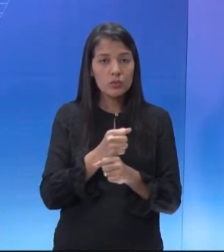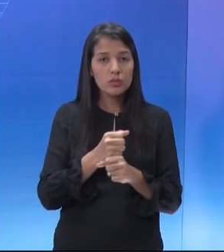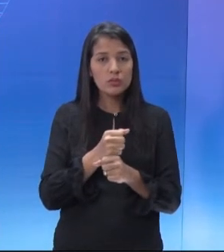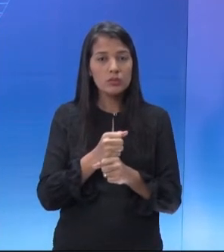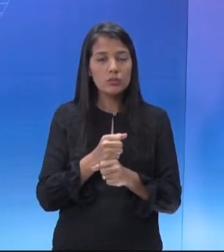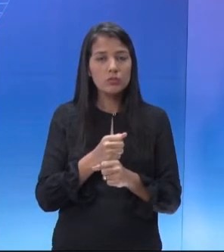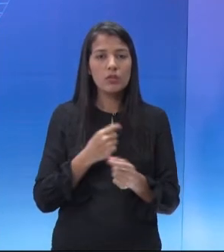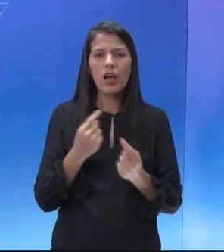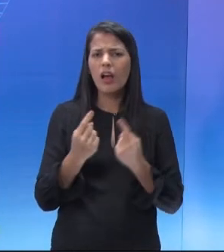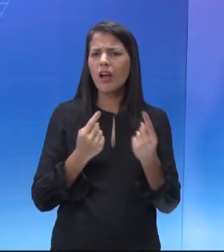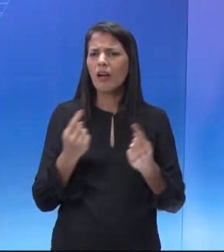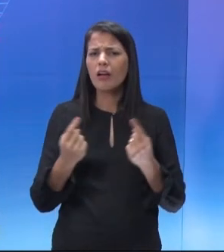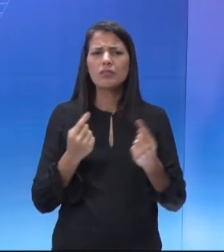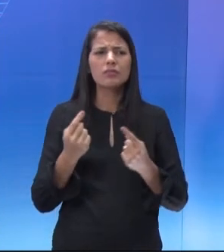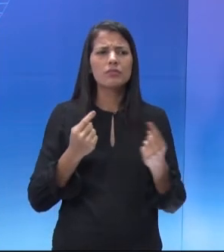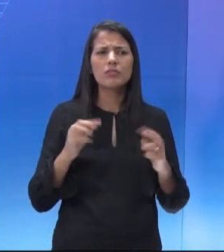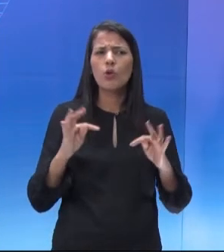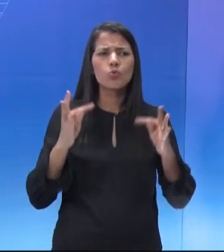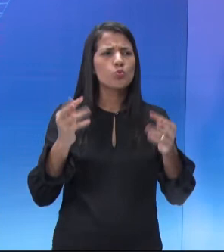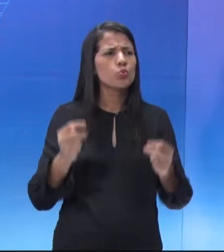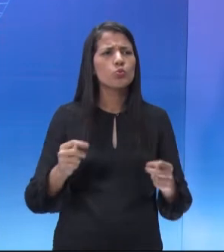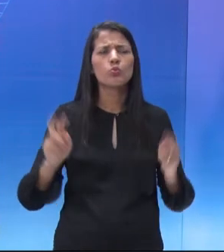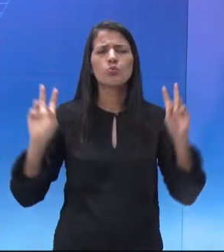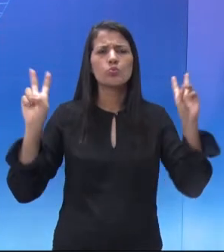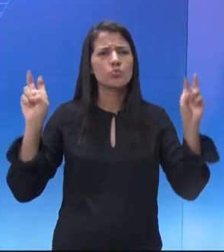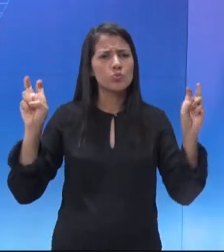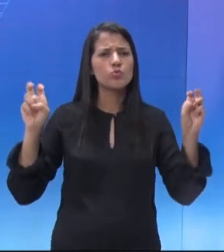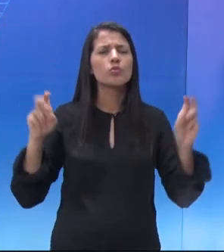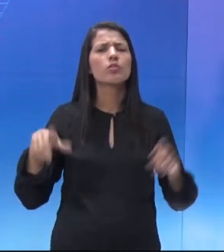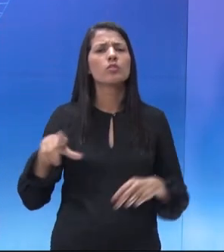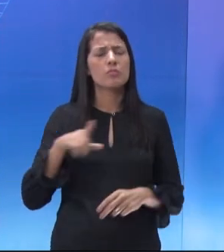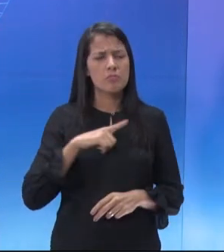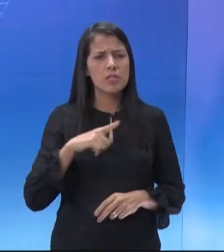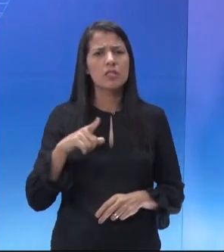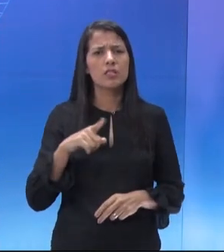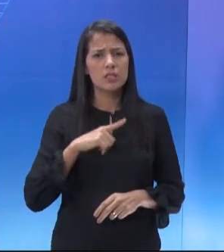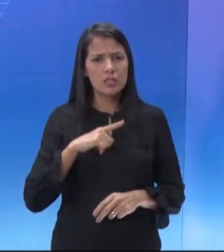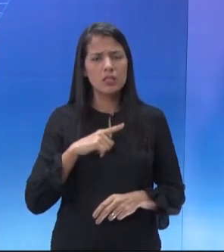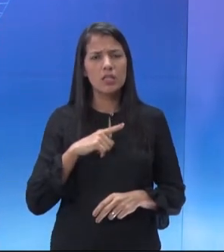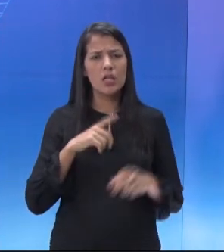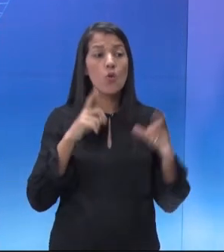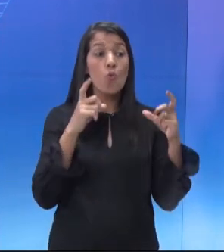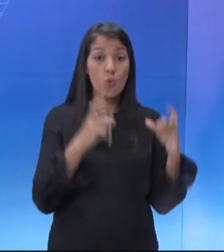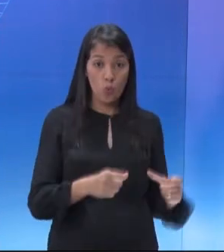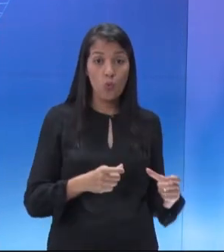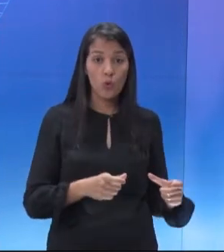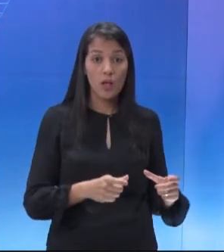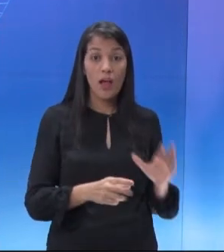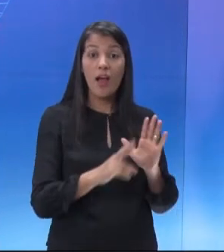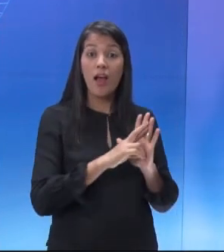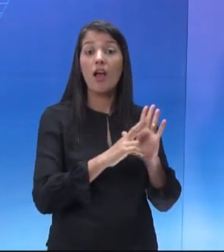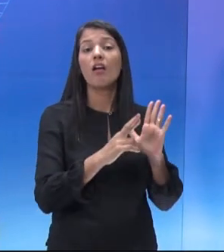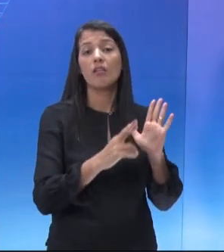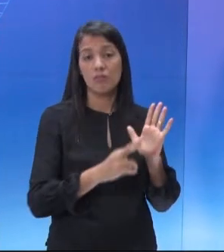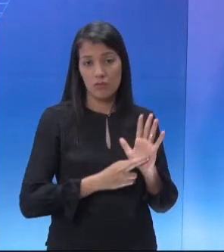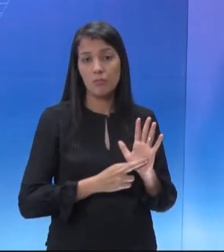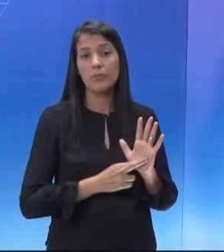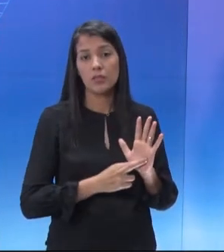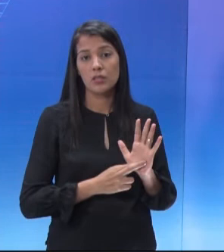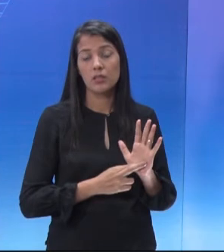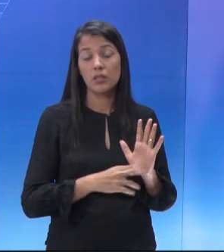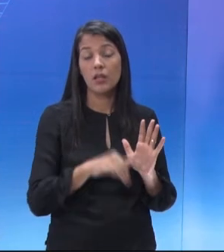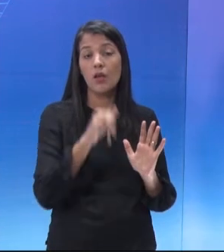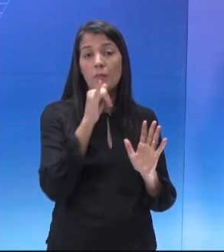anos, todo tema tem um órgão na estrutura do Estado brasileiro que regulamenta aquele tema.